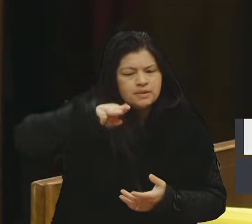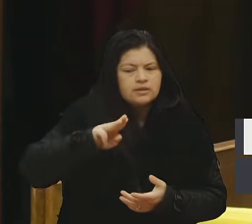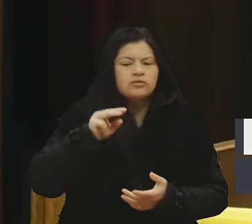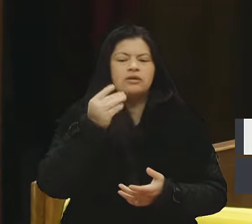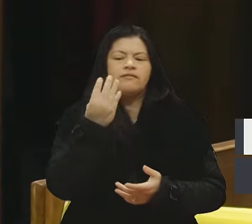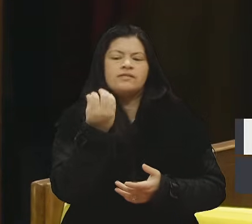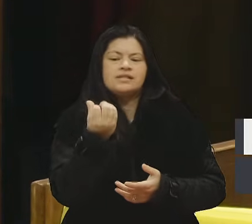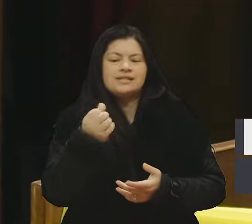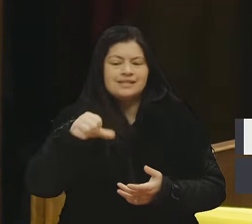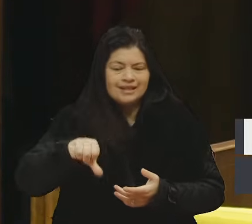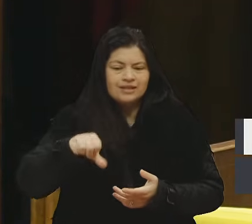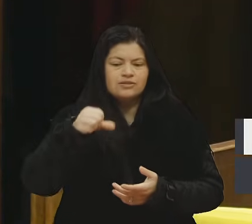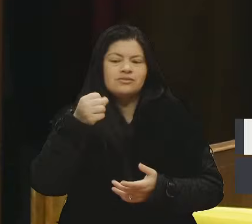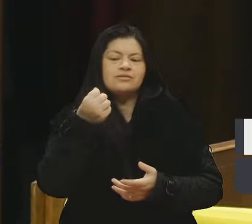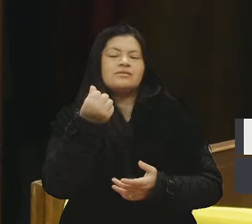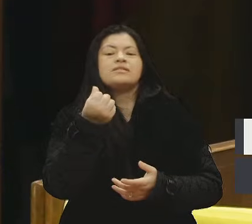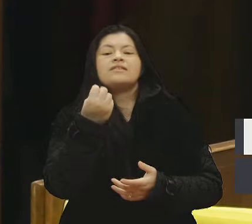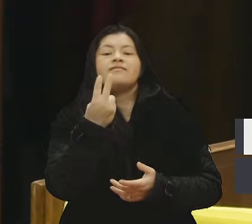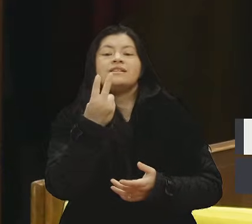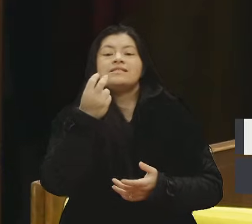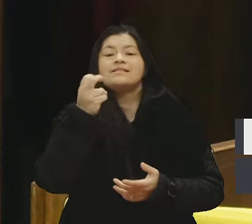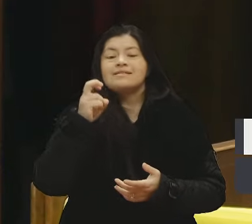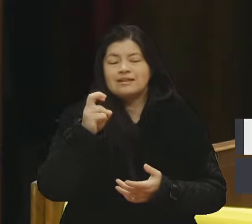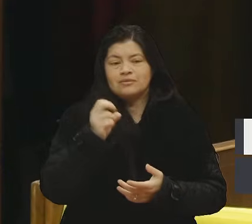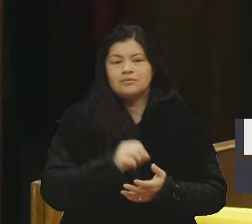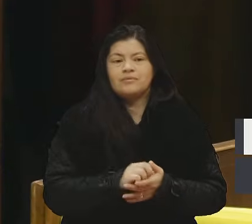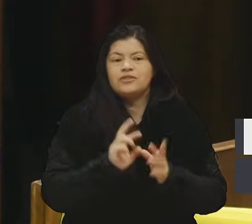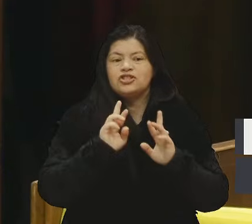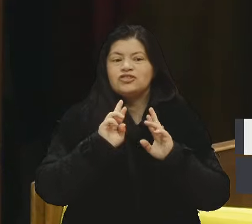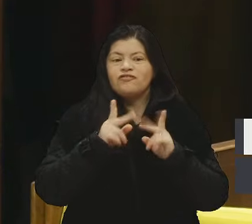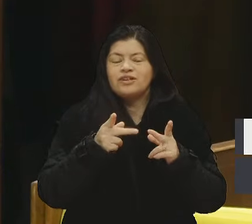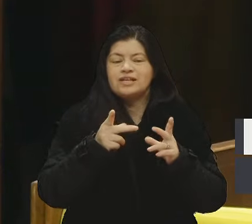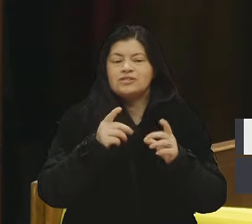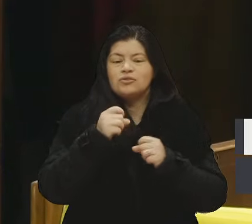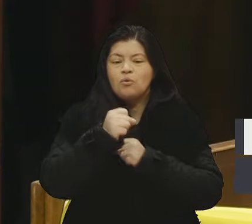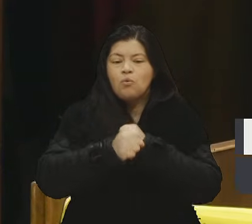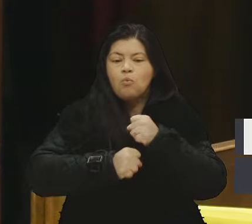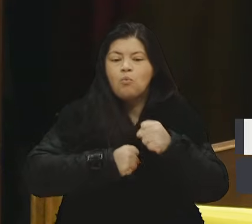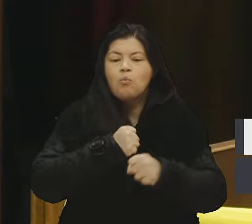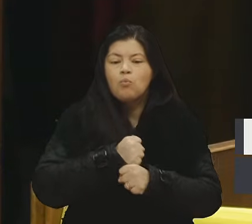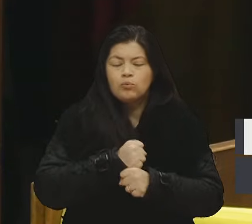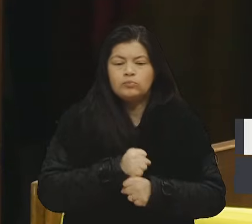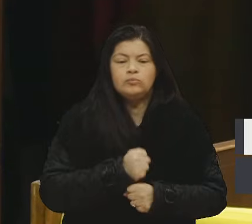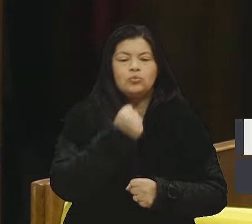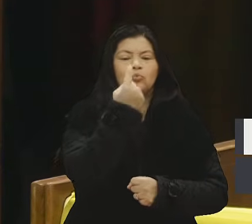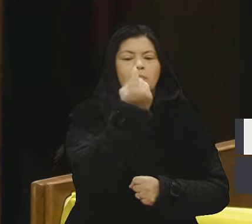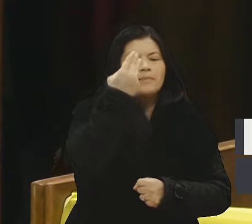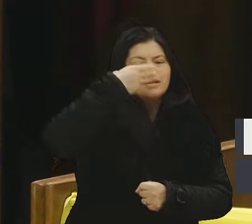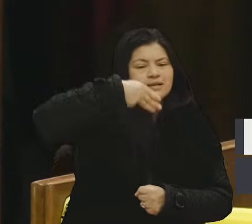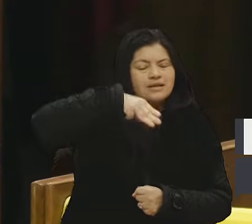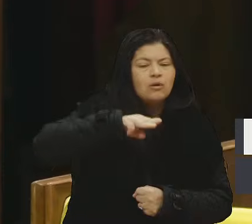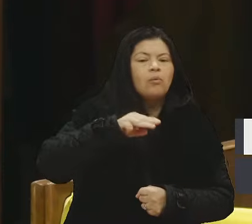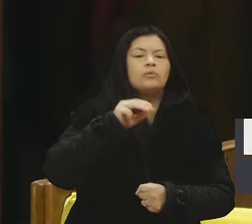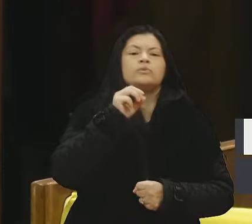162.925. Tá? Diferença anual, R$